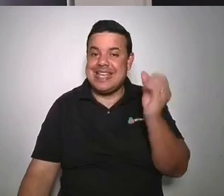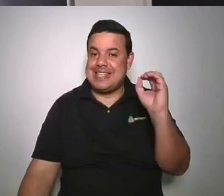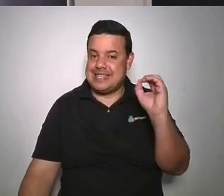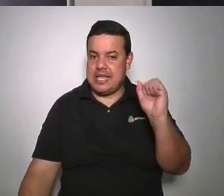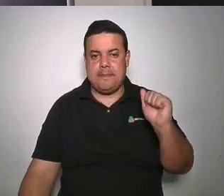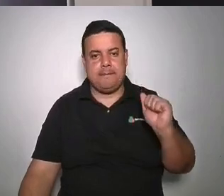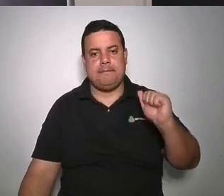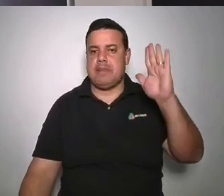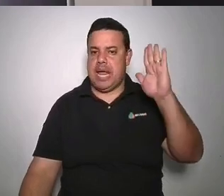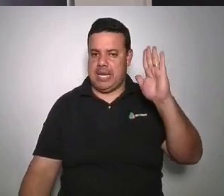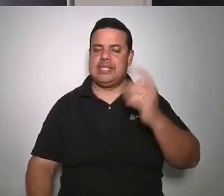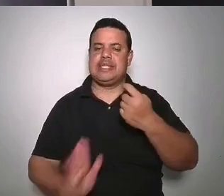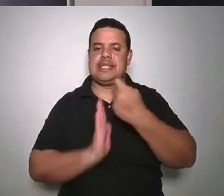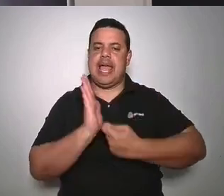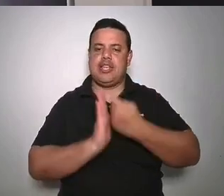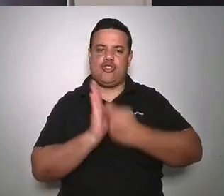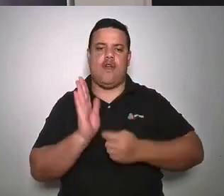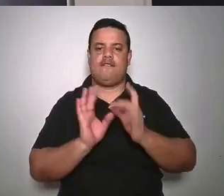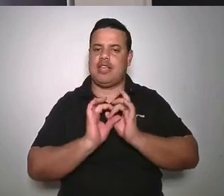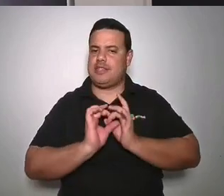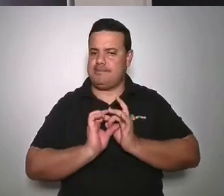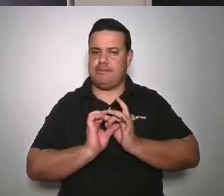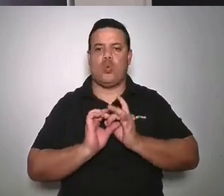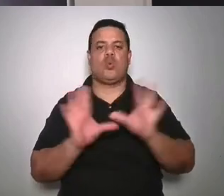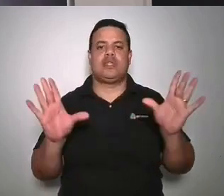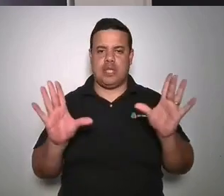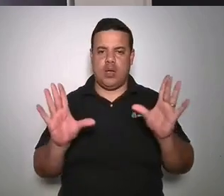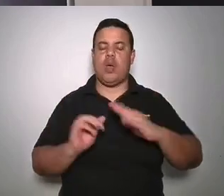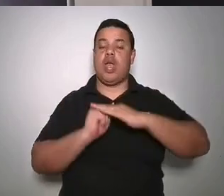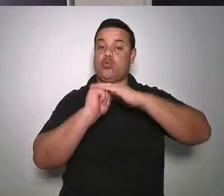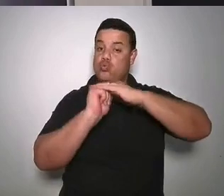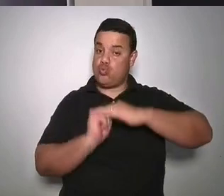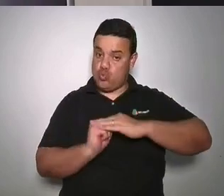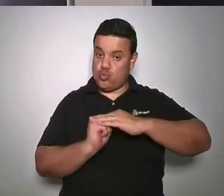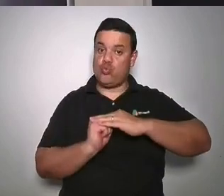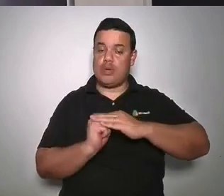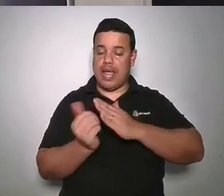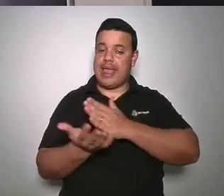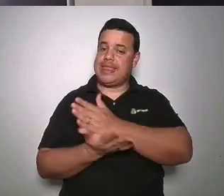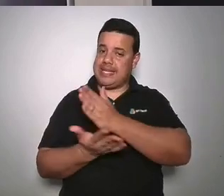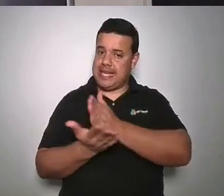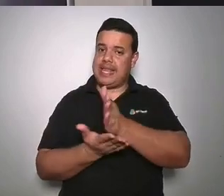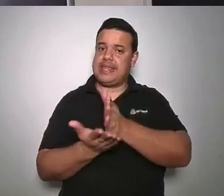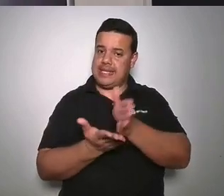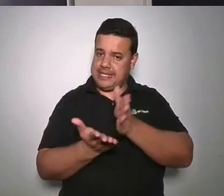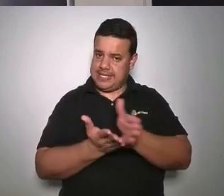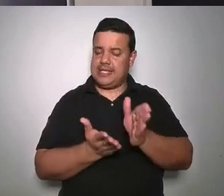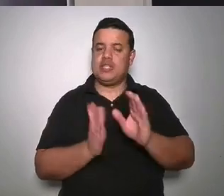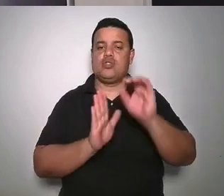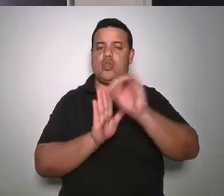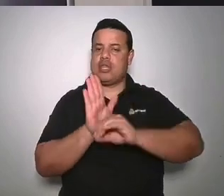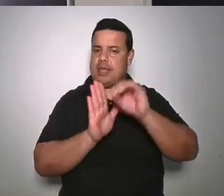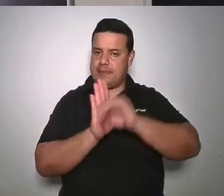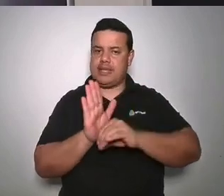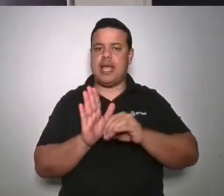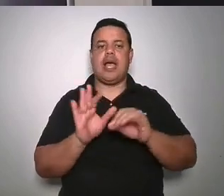vai ficar à disposição também. Então, a estrutura das diretrizes orçamentárias fica estabelecida em cumprimento